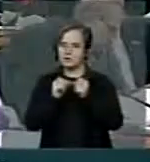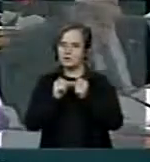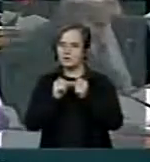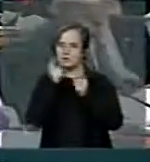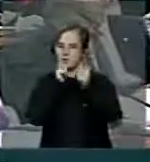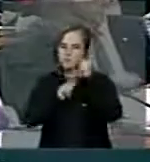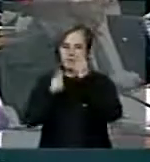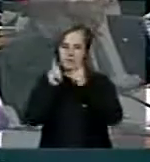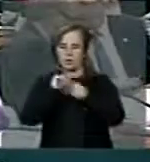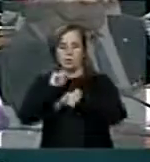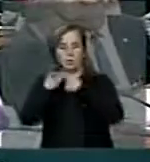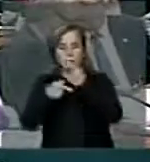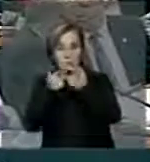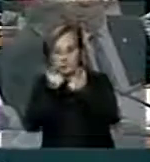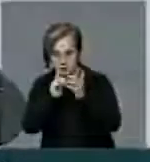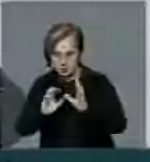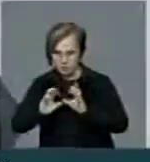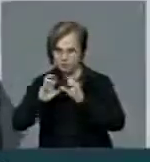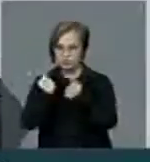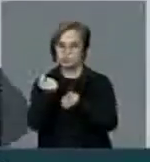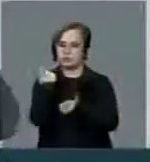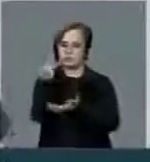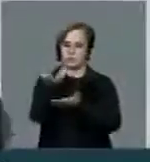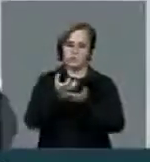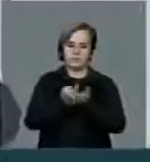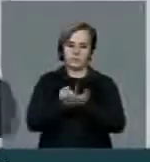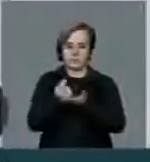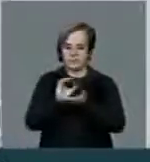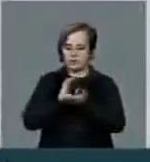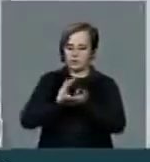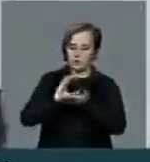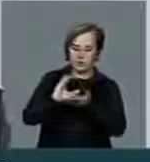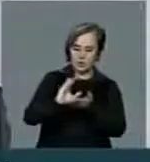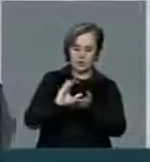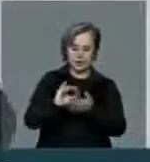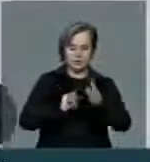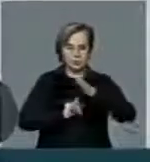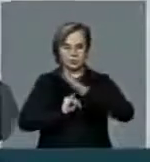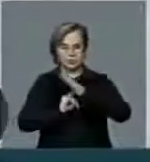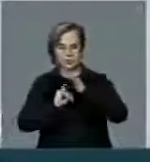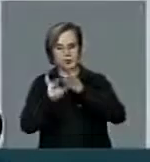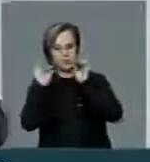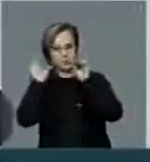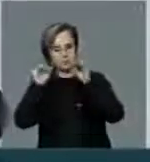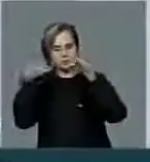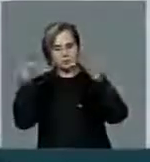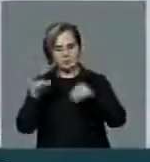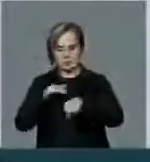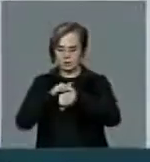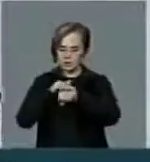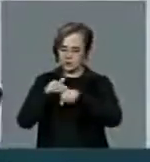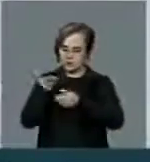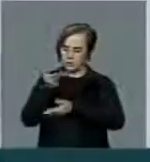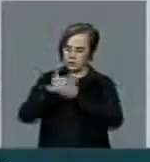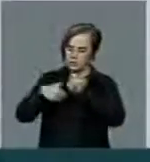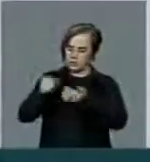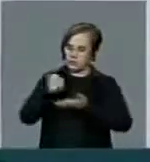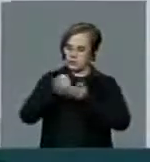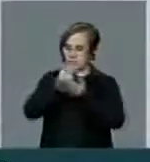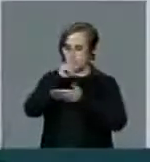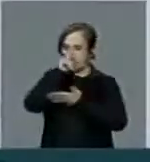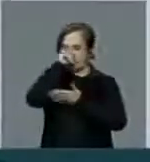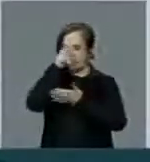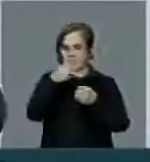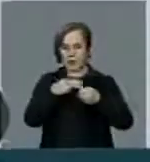recursos. Há um esforço de colocar recursos, instituições qualificadas, dialogando e fortalecendo não só a mobilização